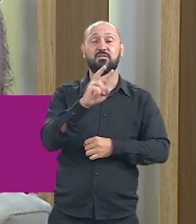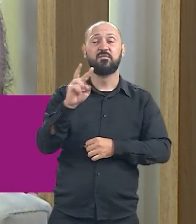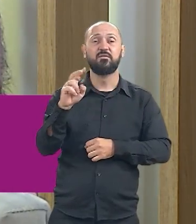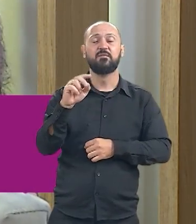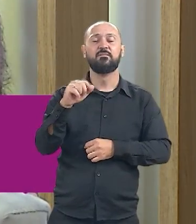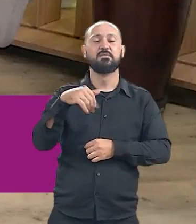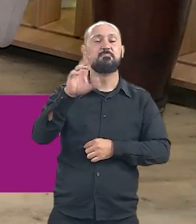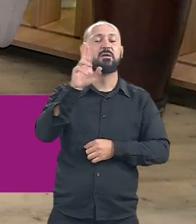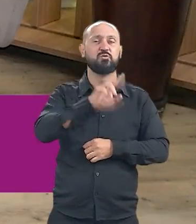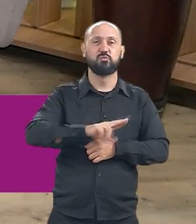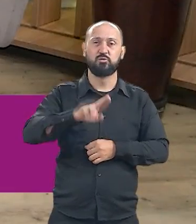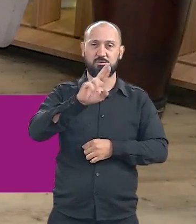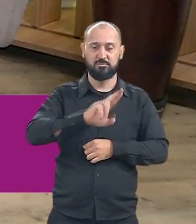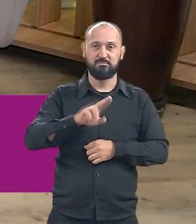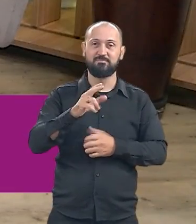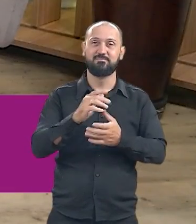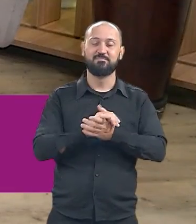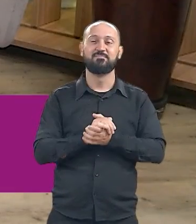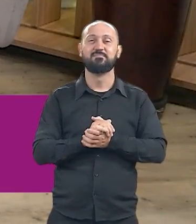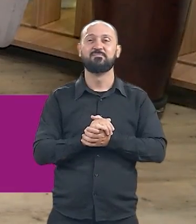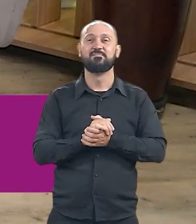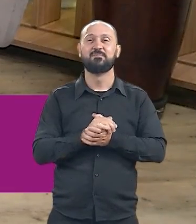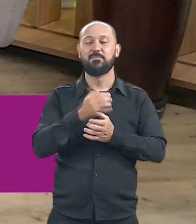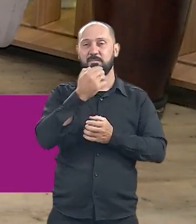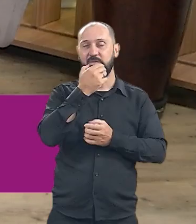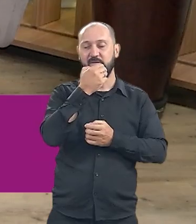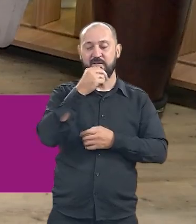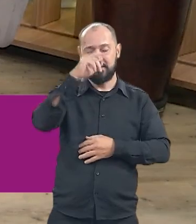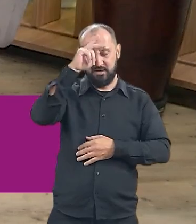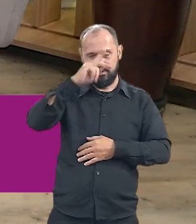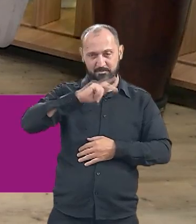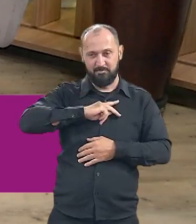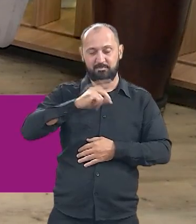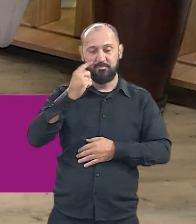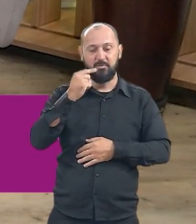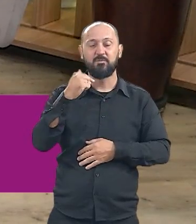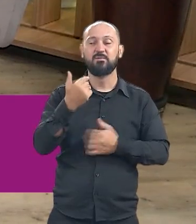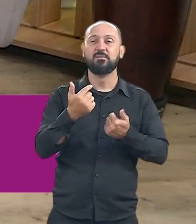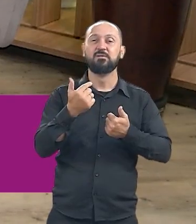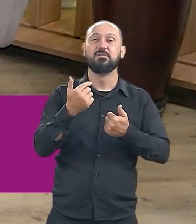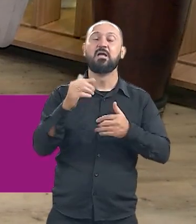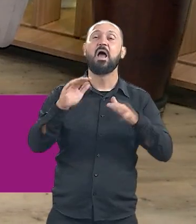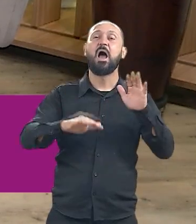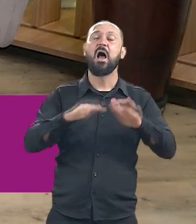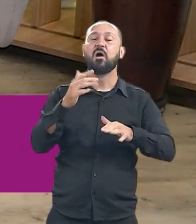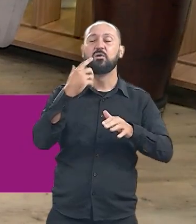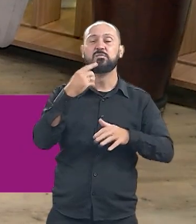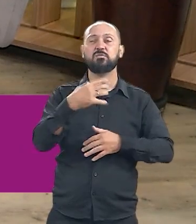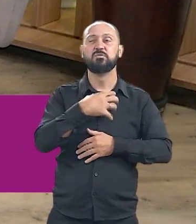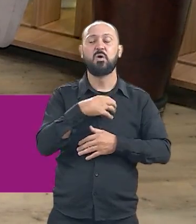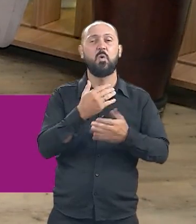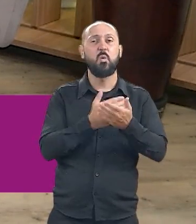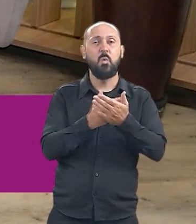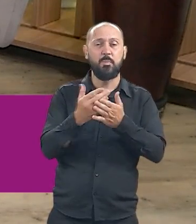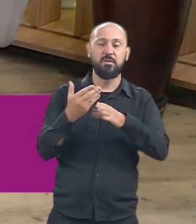né? Mais do que ela ser no CVV. E muitos ficam assim, muitos começam a frequentar as